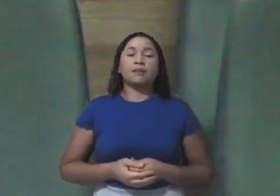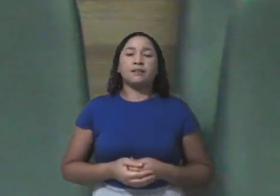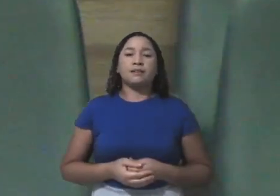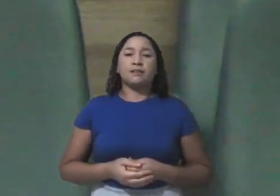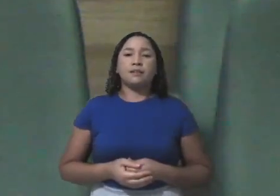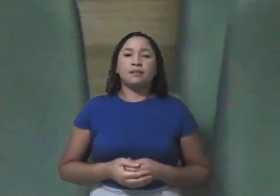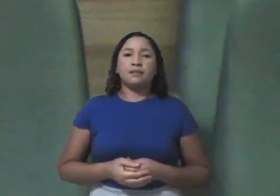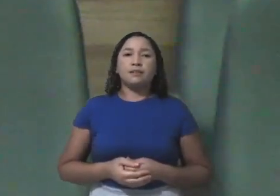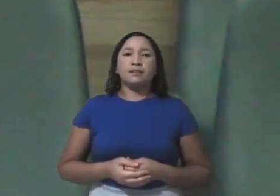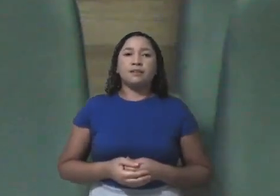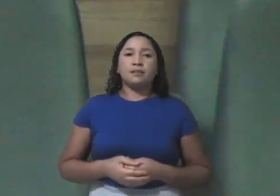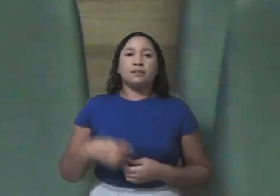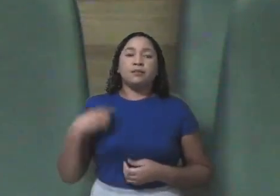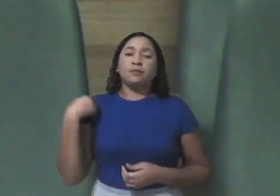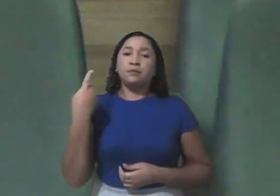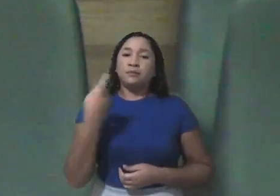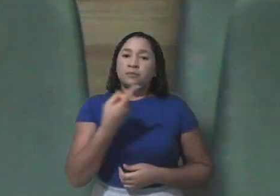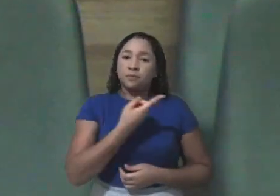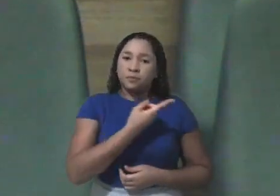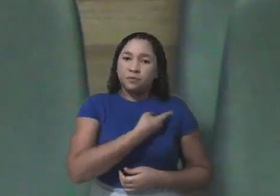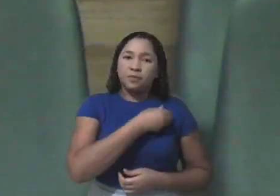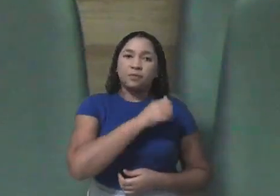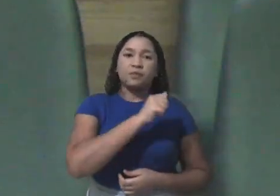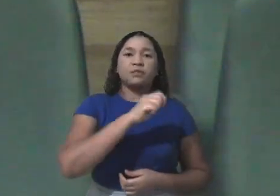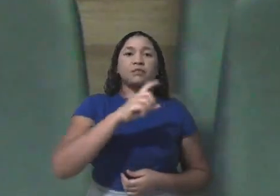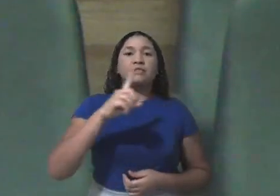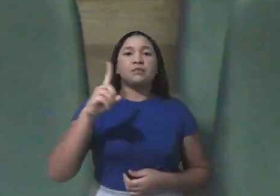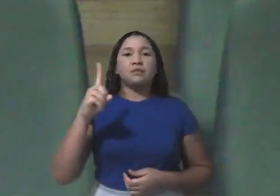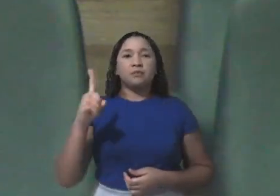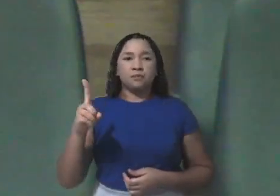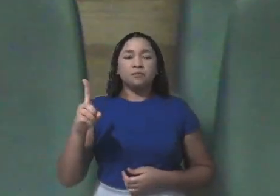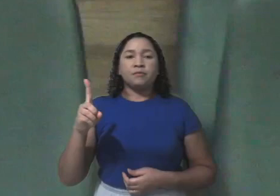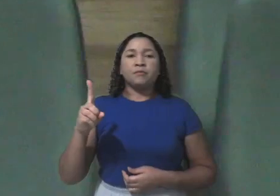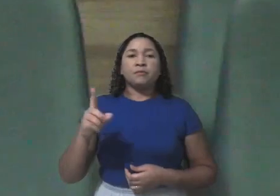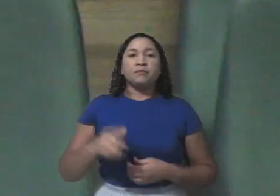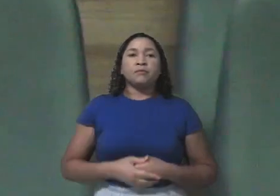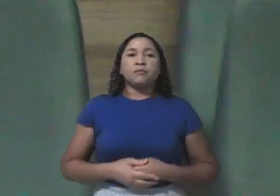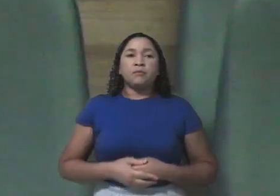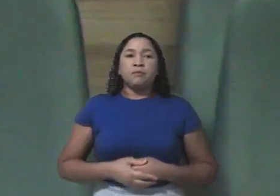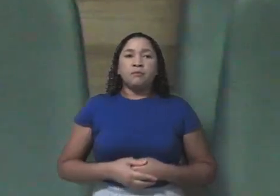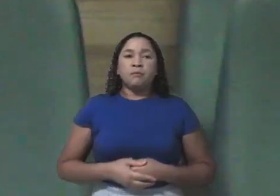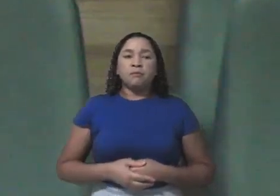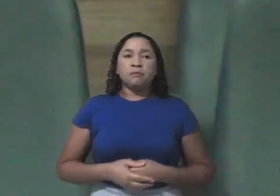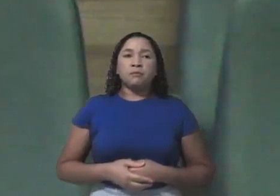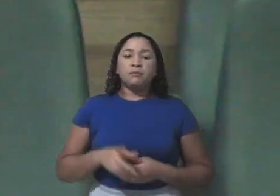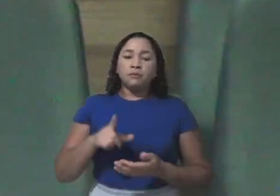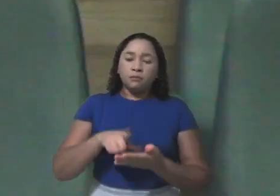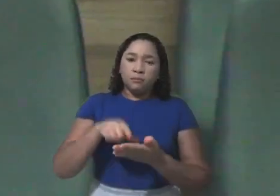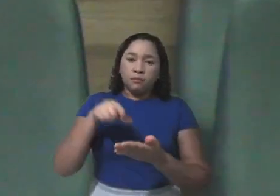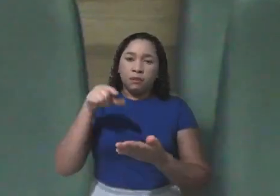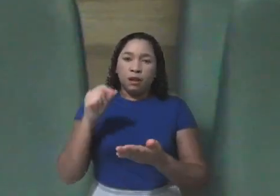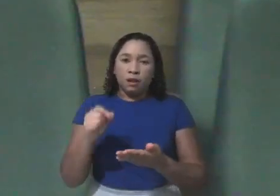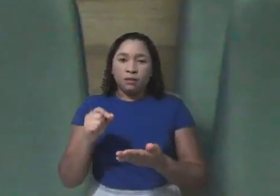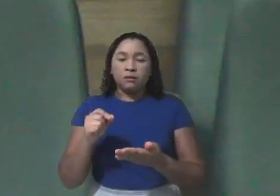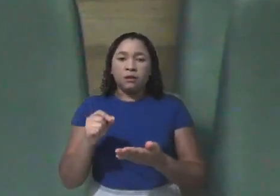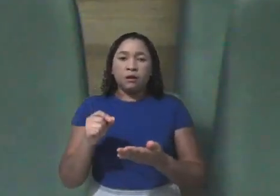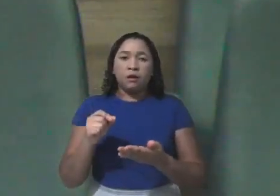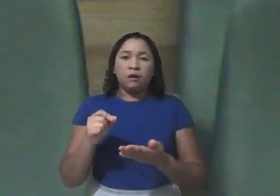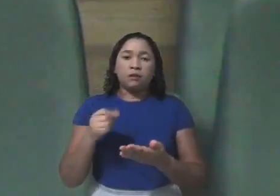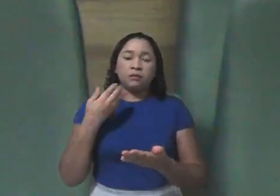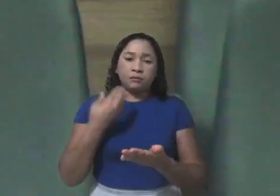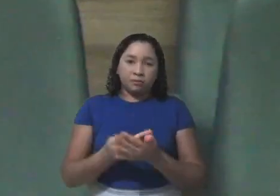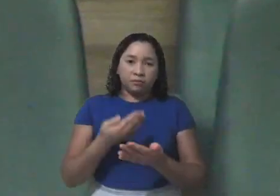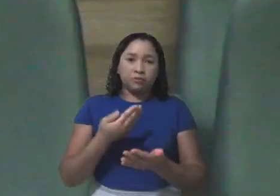nós, assembleianos e a maioria das religiões, preferem estudar a teologia de uma forma